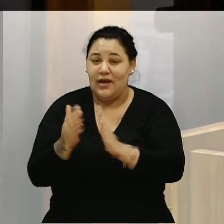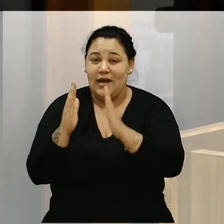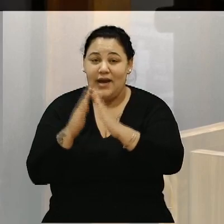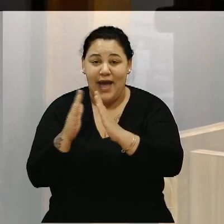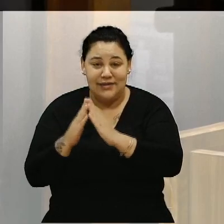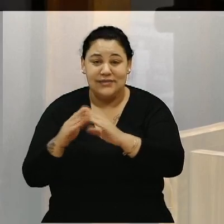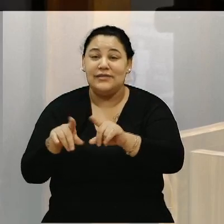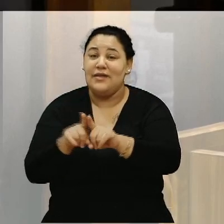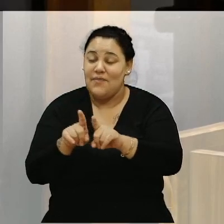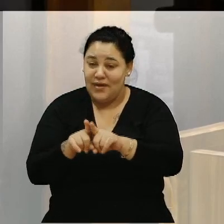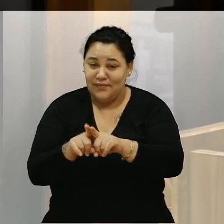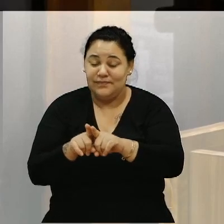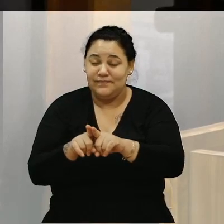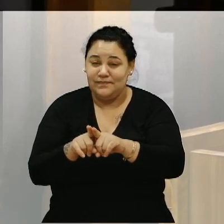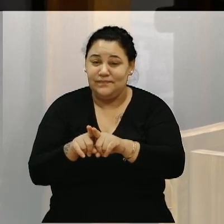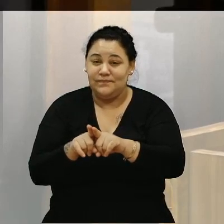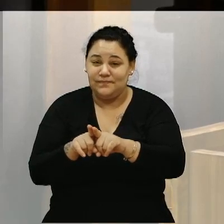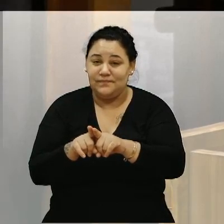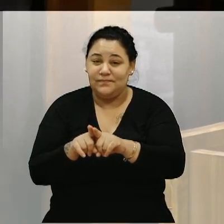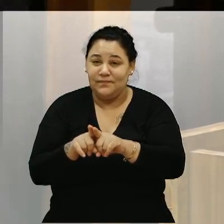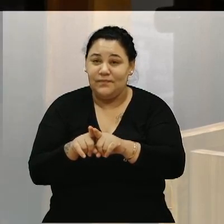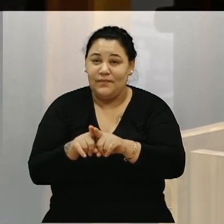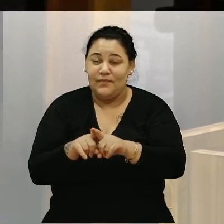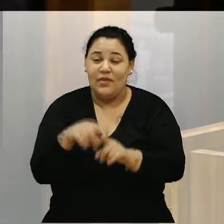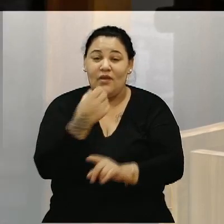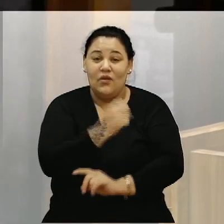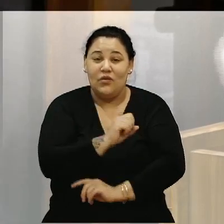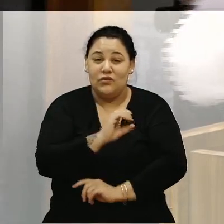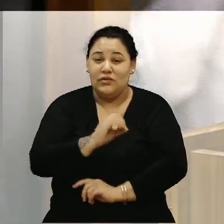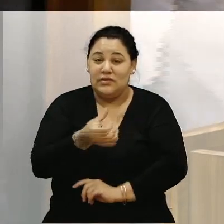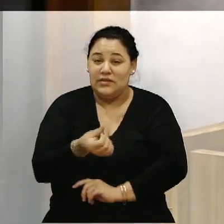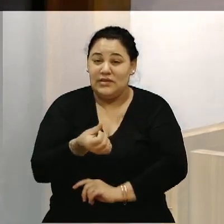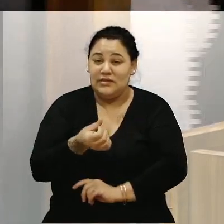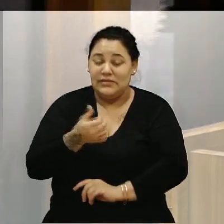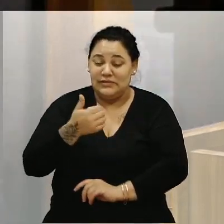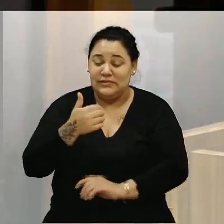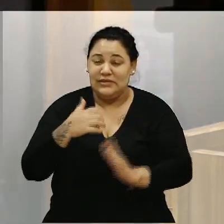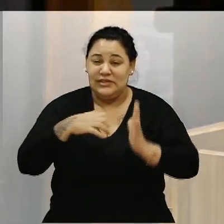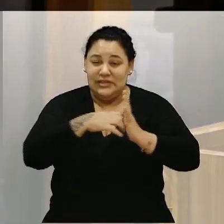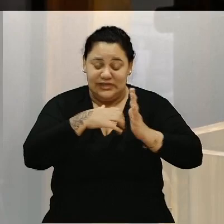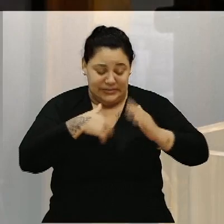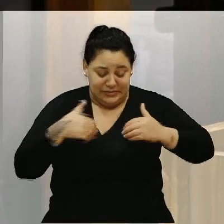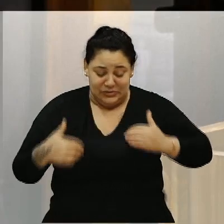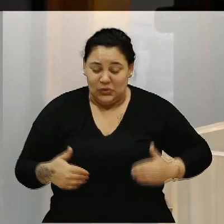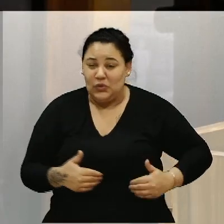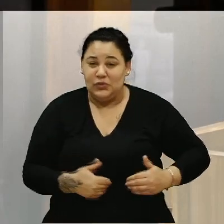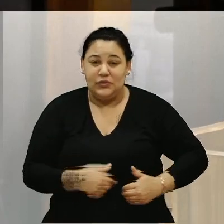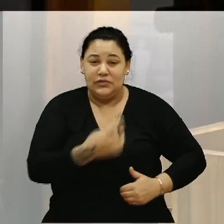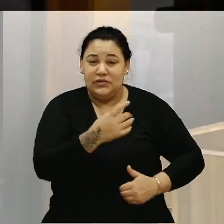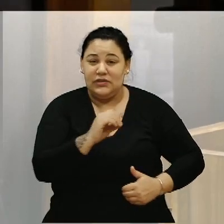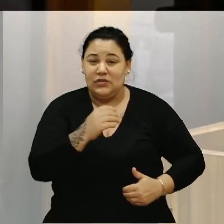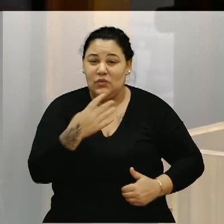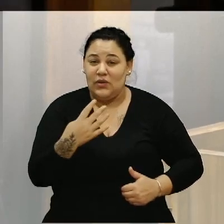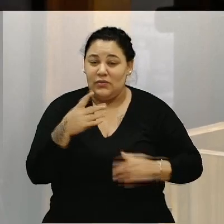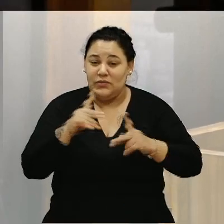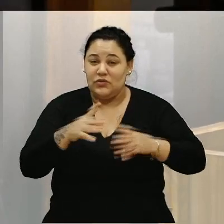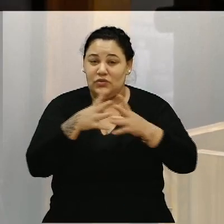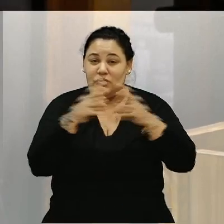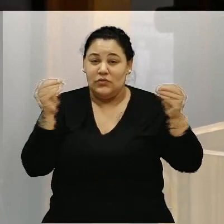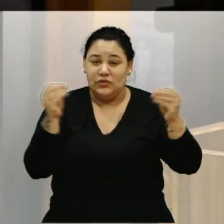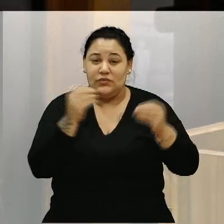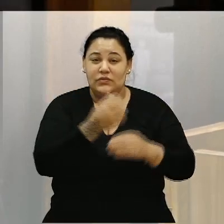2.281.830 pessoas afetadas, 806 feridos, 104 desaparecidos, 151